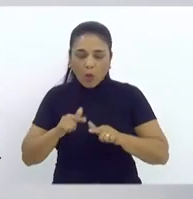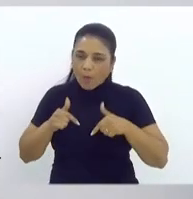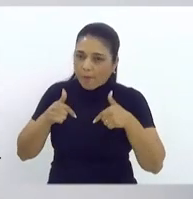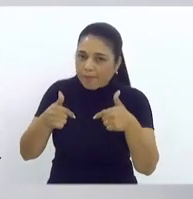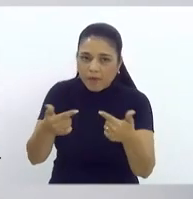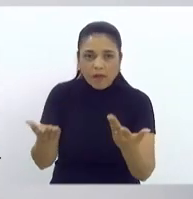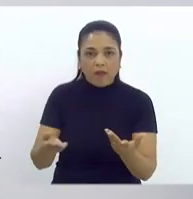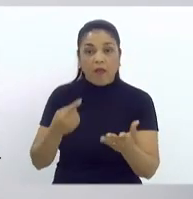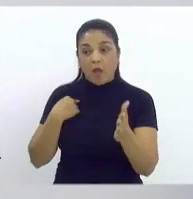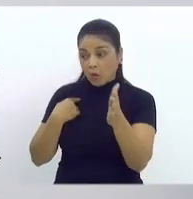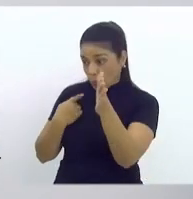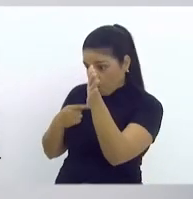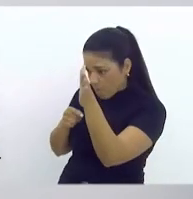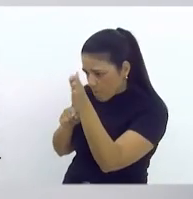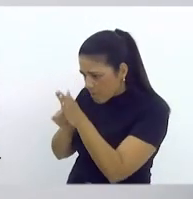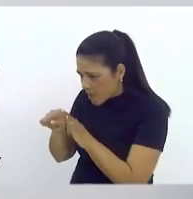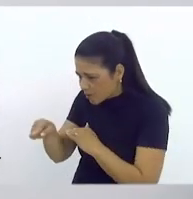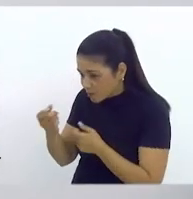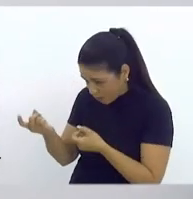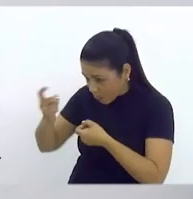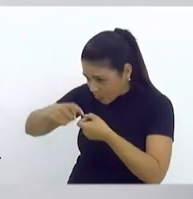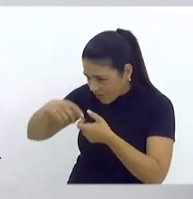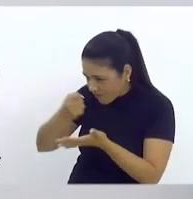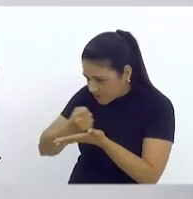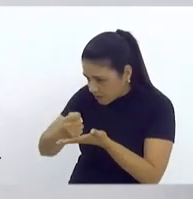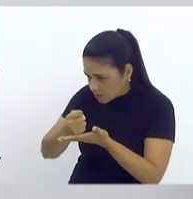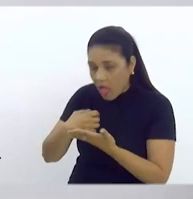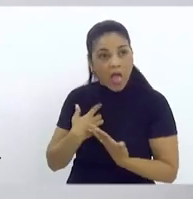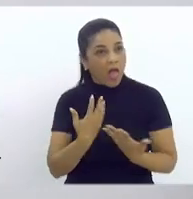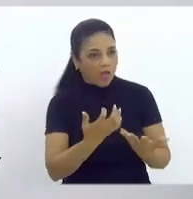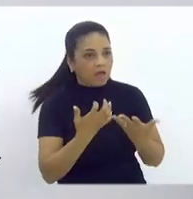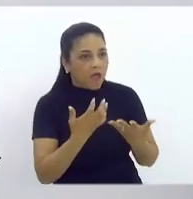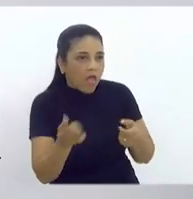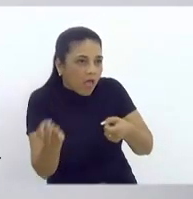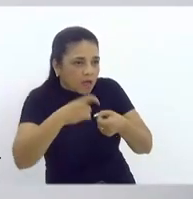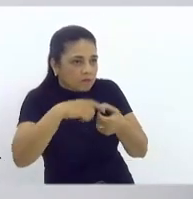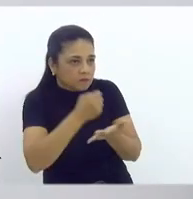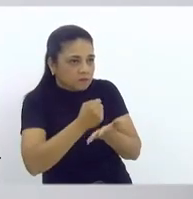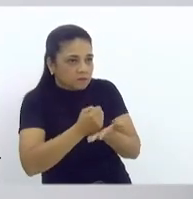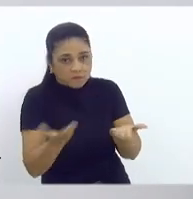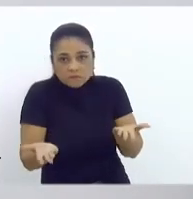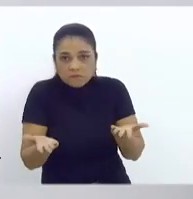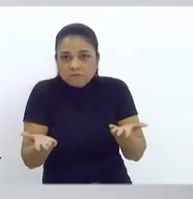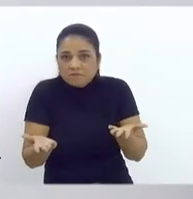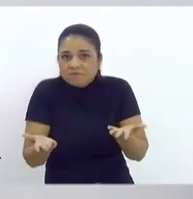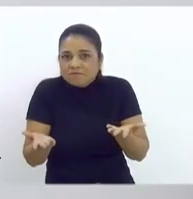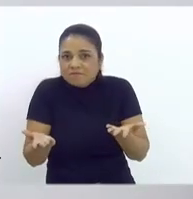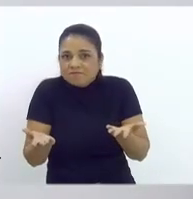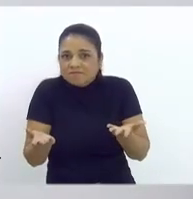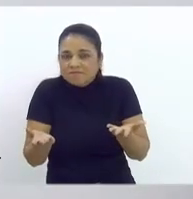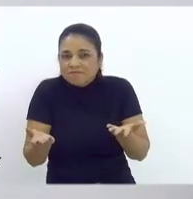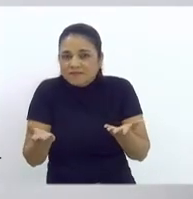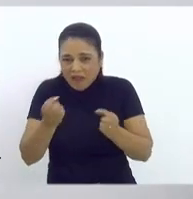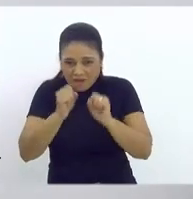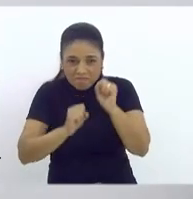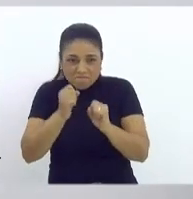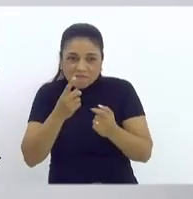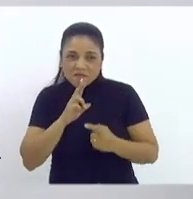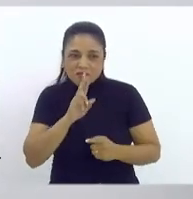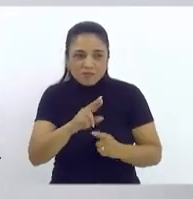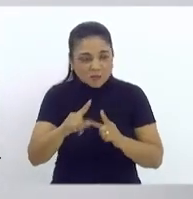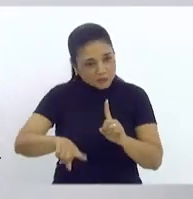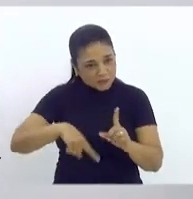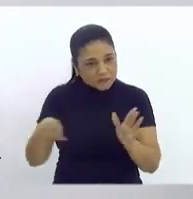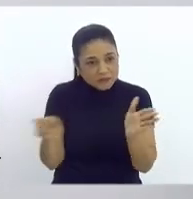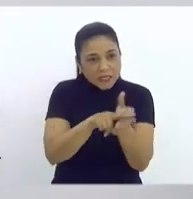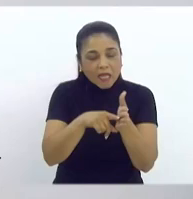gente pergunta se ela quer renovar o contrato, elas dizem que querem renovar o contrato, mesmo nesse cenário tão negativo, tão